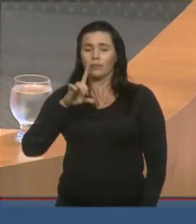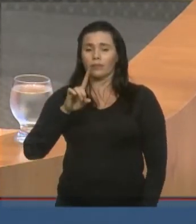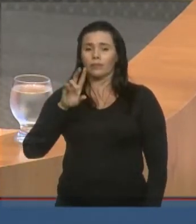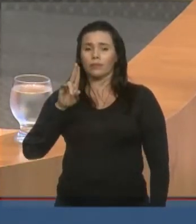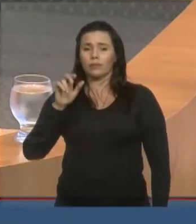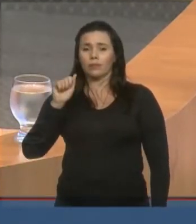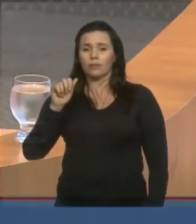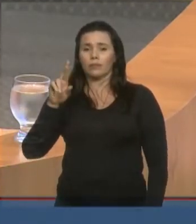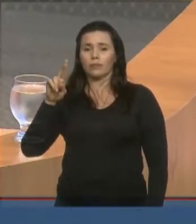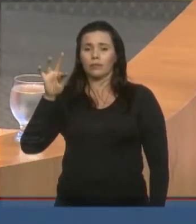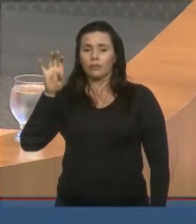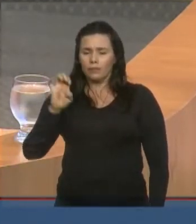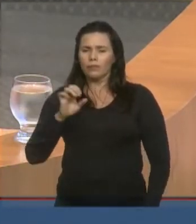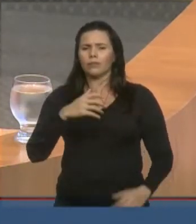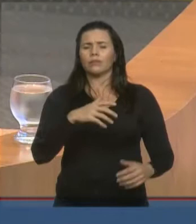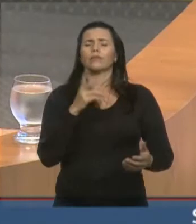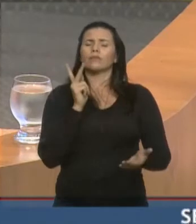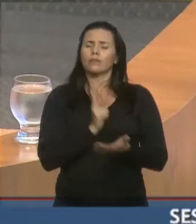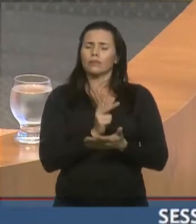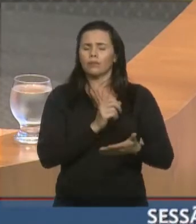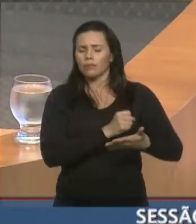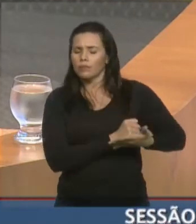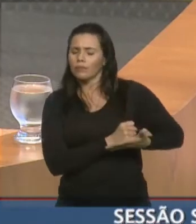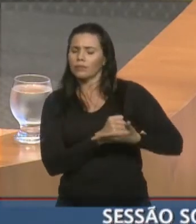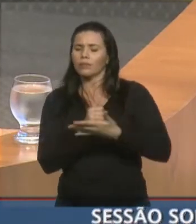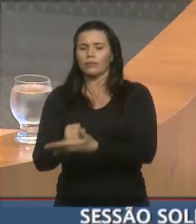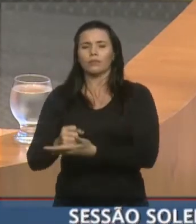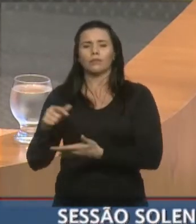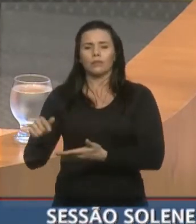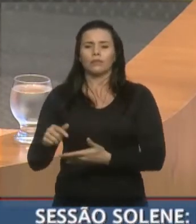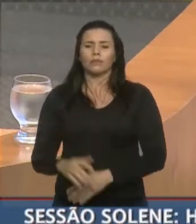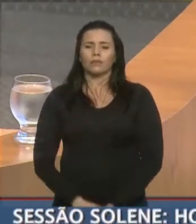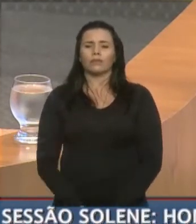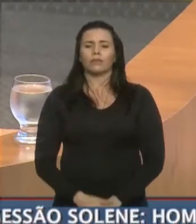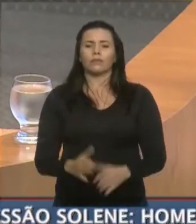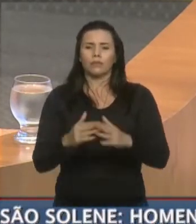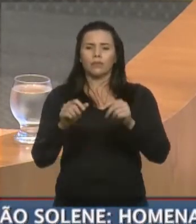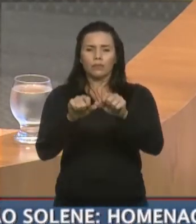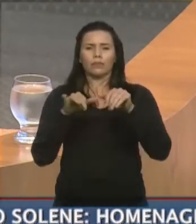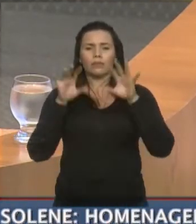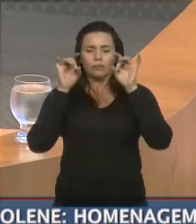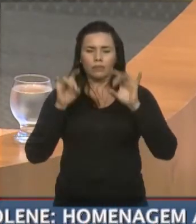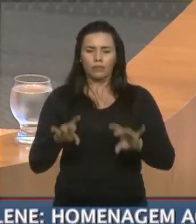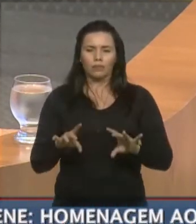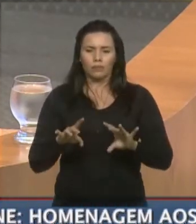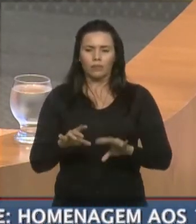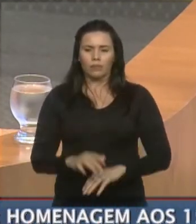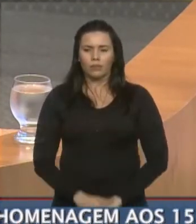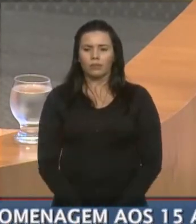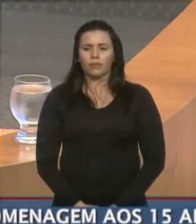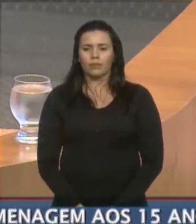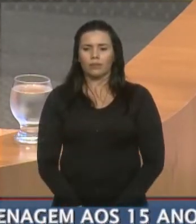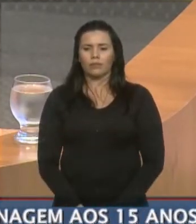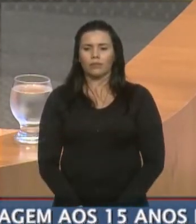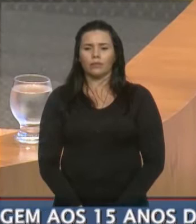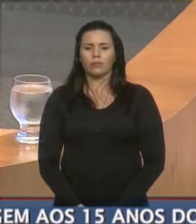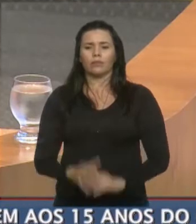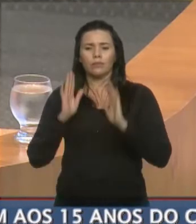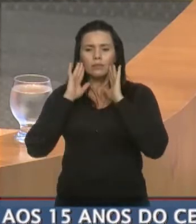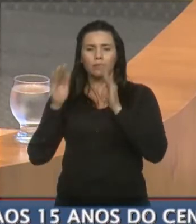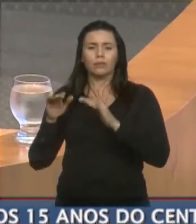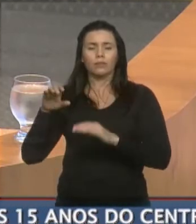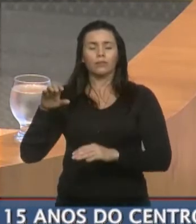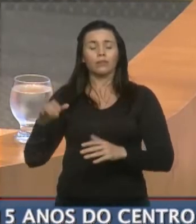oficial de natureza criminal do nosso Estado, em especial nesta sessão solene, ao Centro de Perícias Técnicas da Criança e Adolescente.